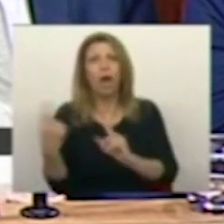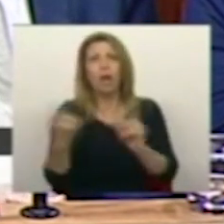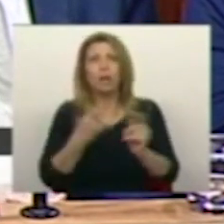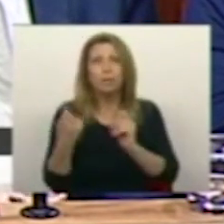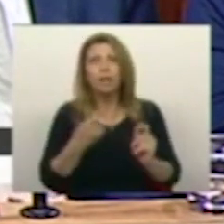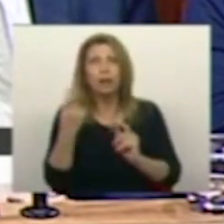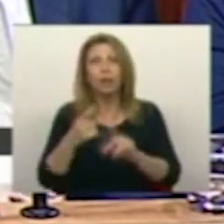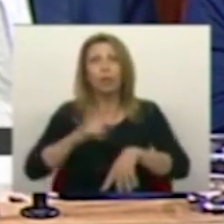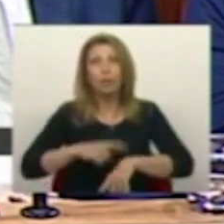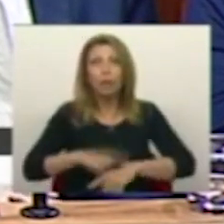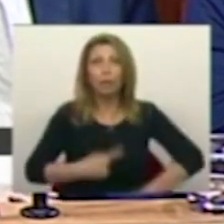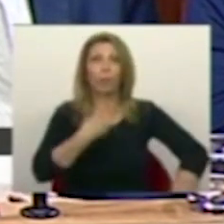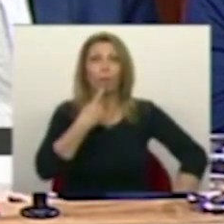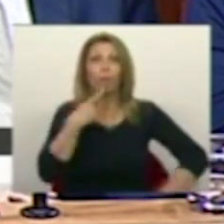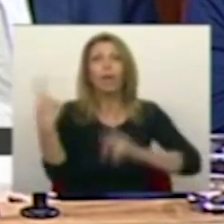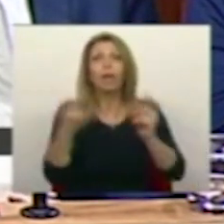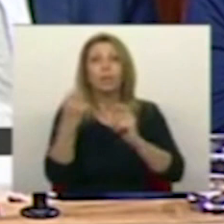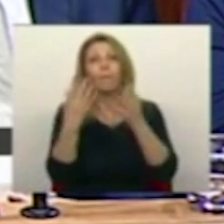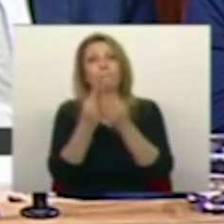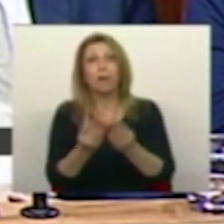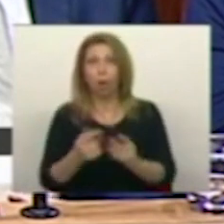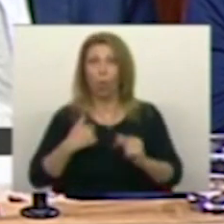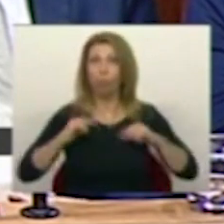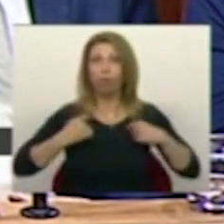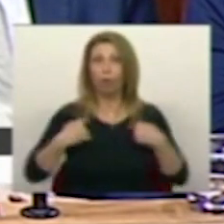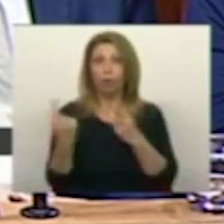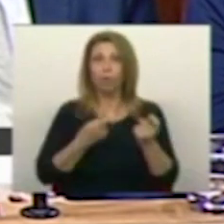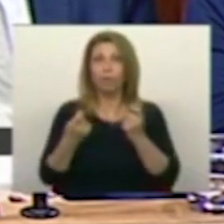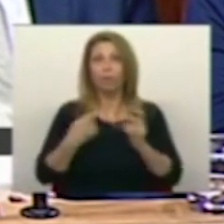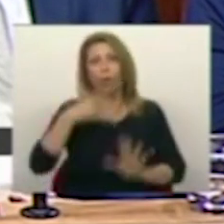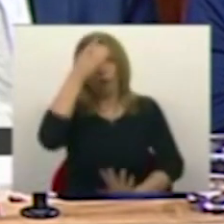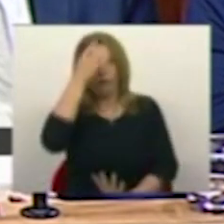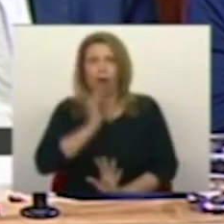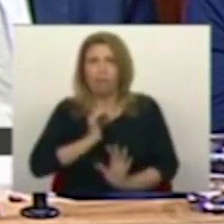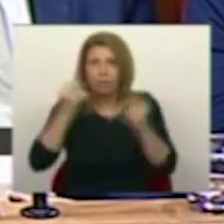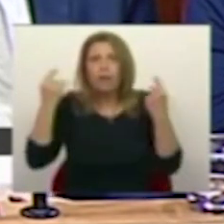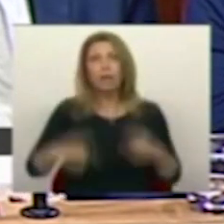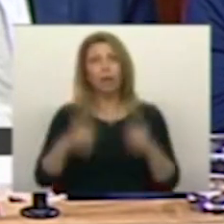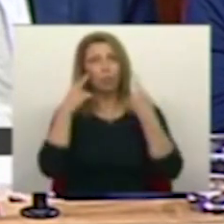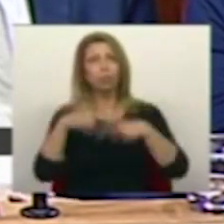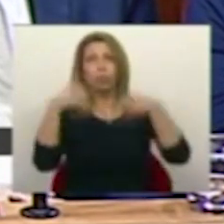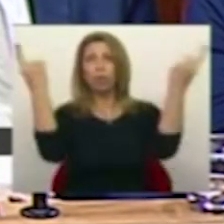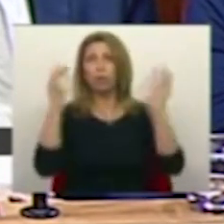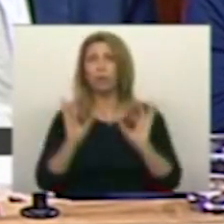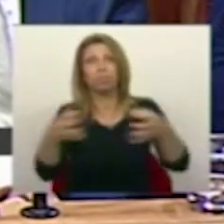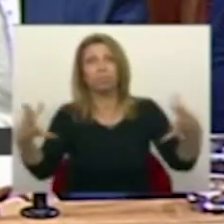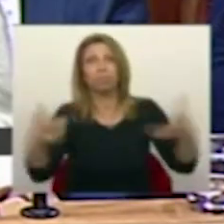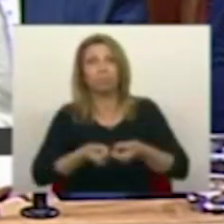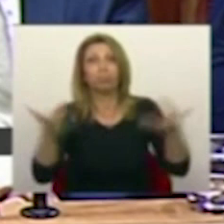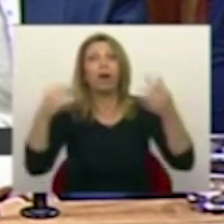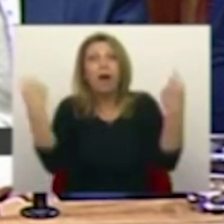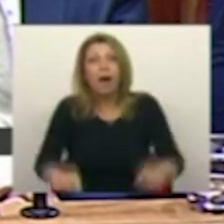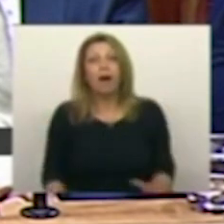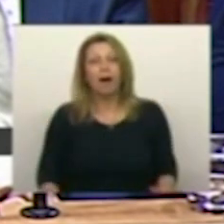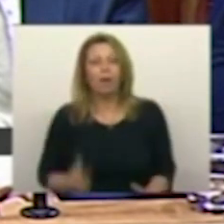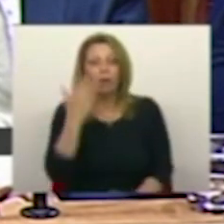matéria. Eu próprio debati e tenho as minhas opiniões que estão expressas publicamente sobre esta matéria. Se há